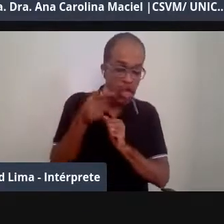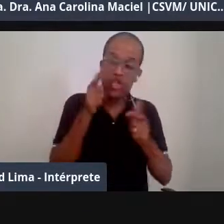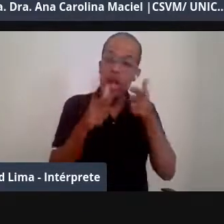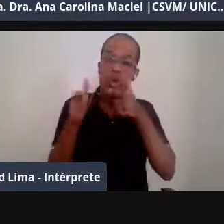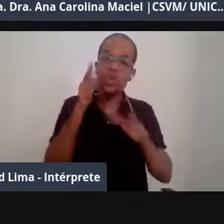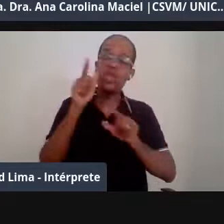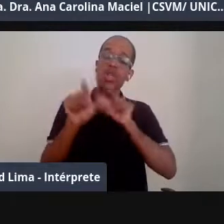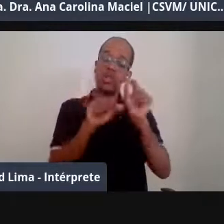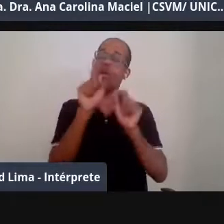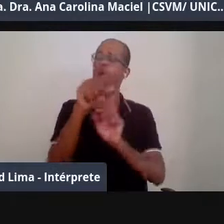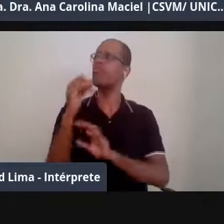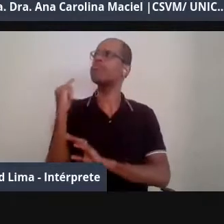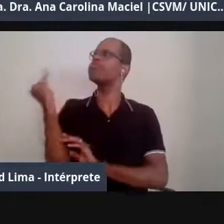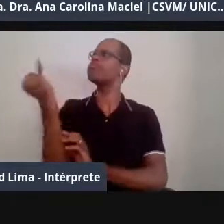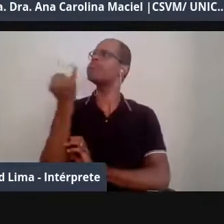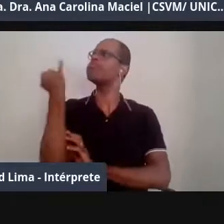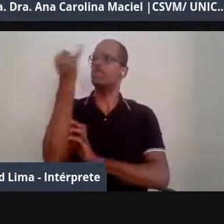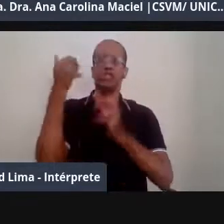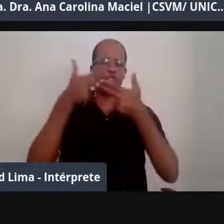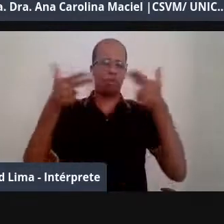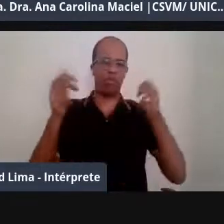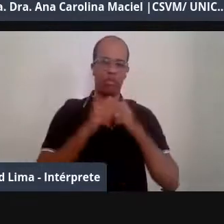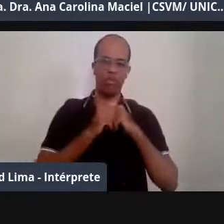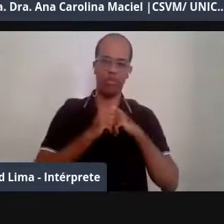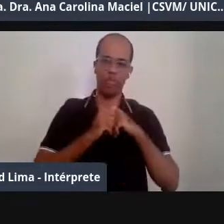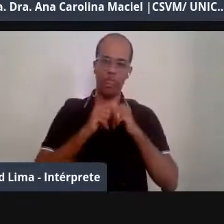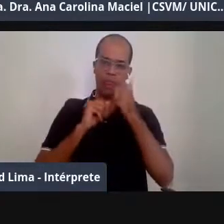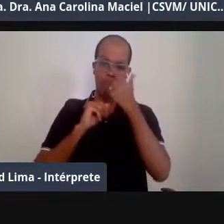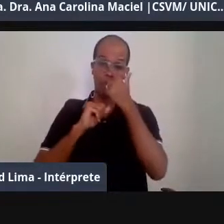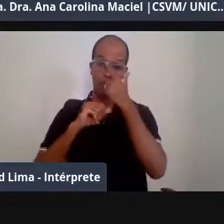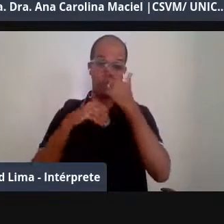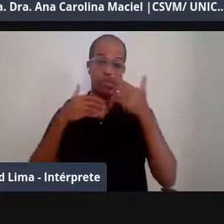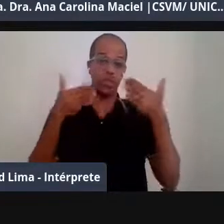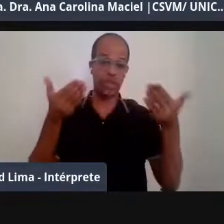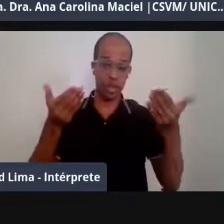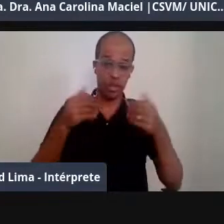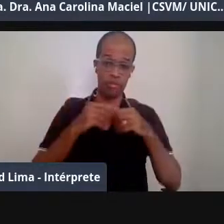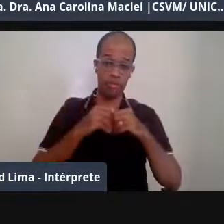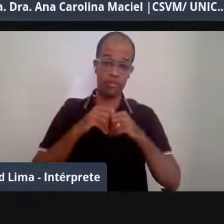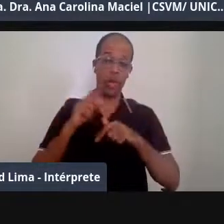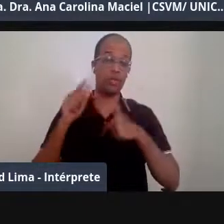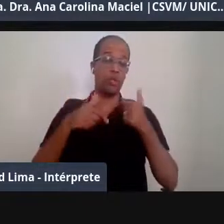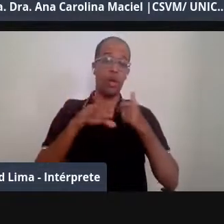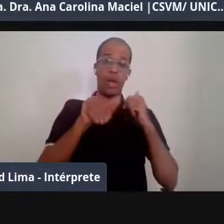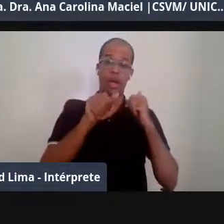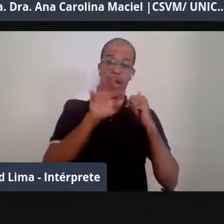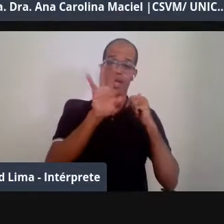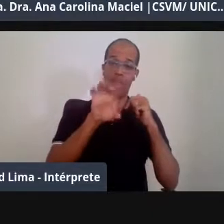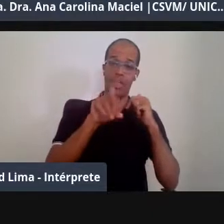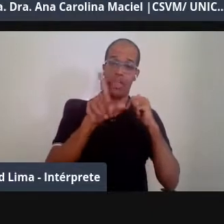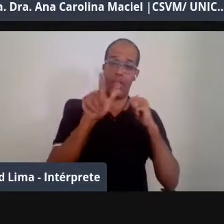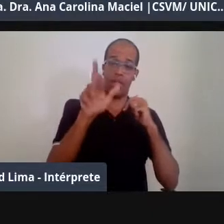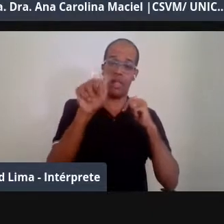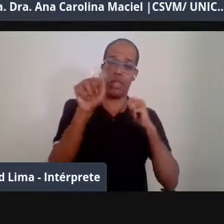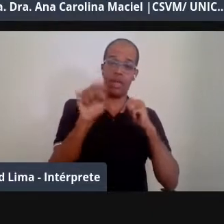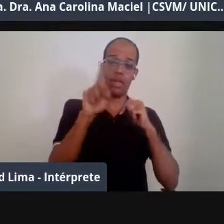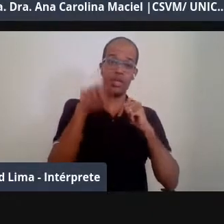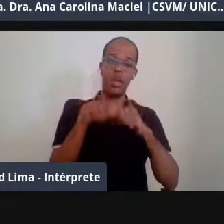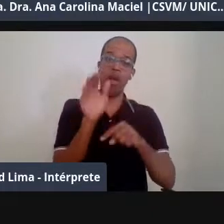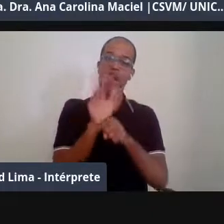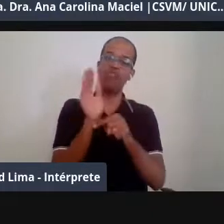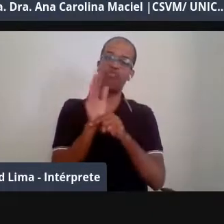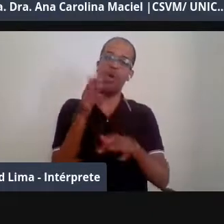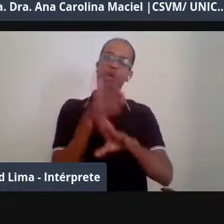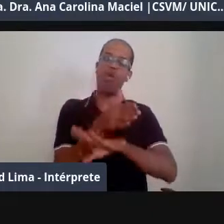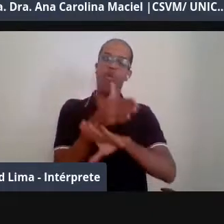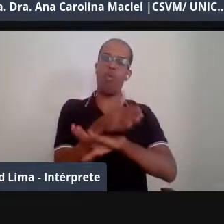bastante relevante, e faz jus a essa função da cátedra, que é justamente facilitar o ingresso